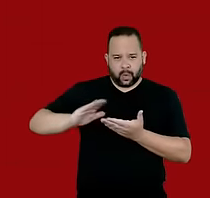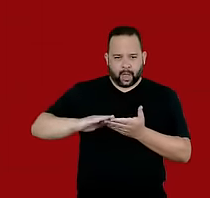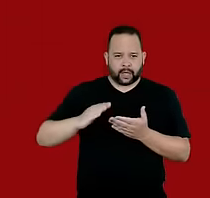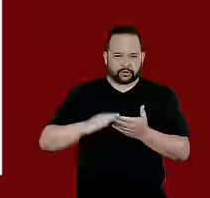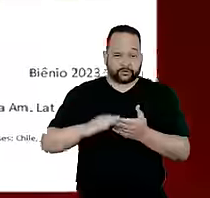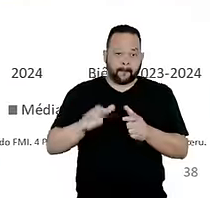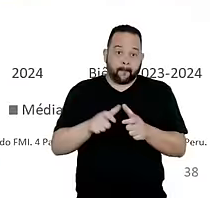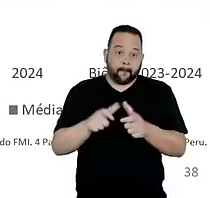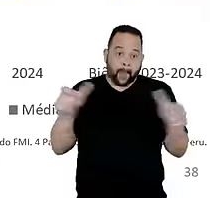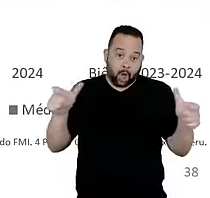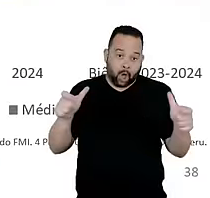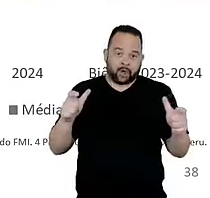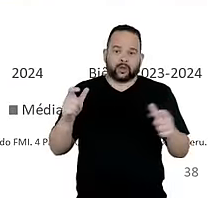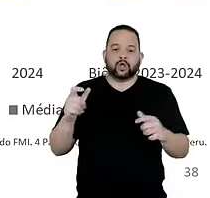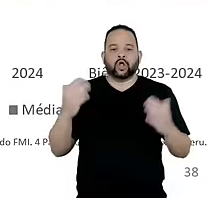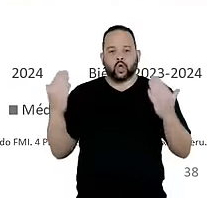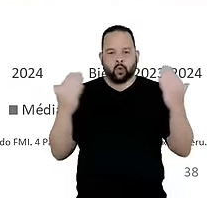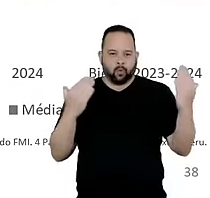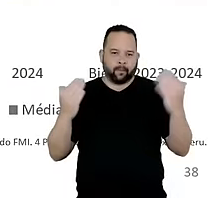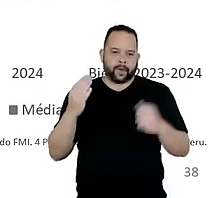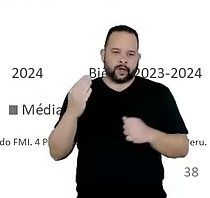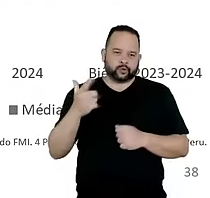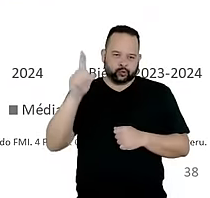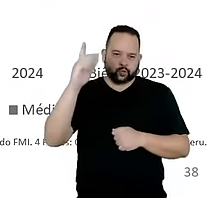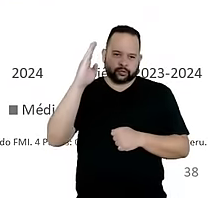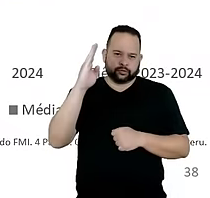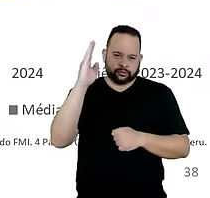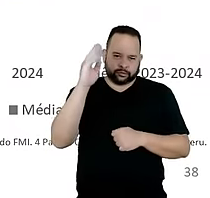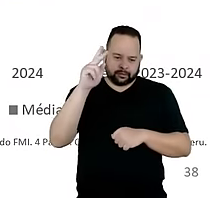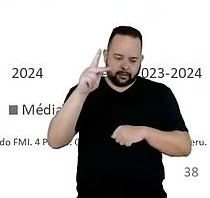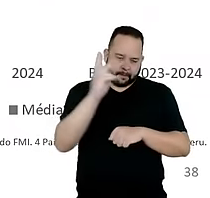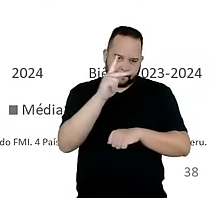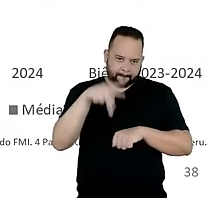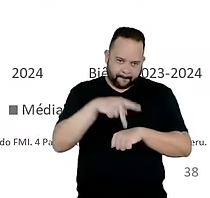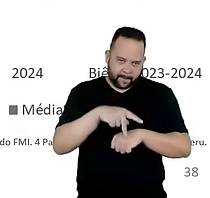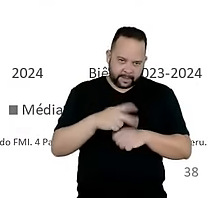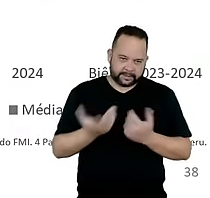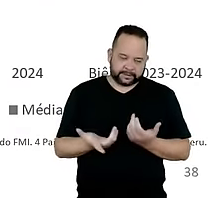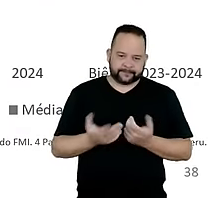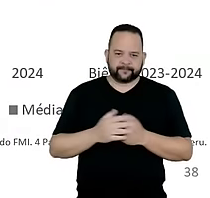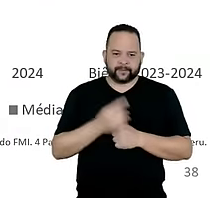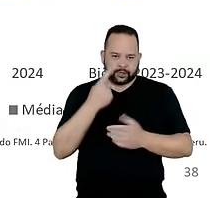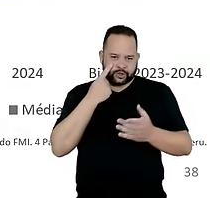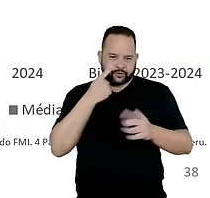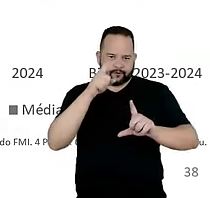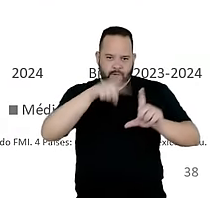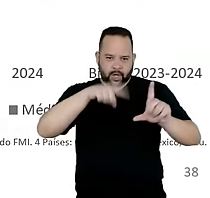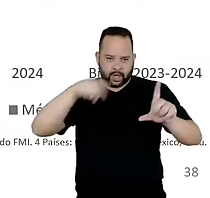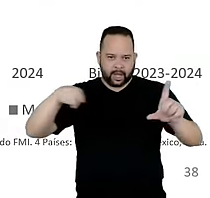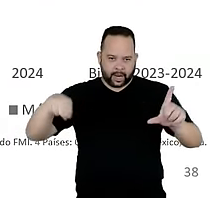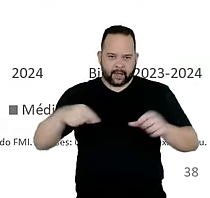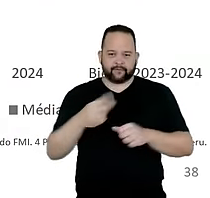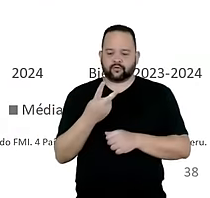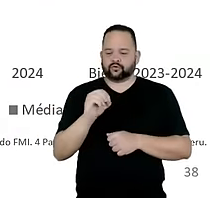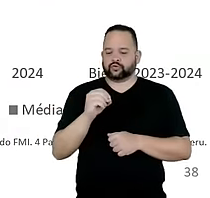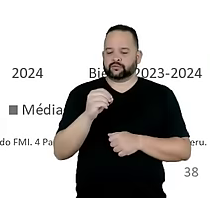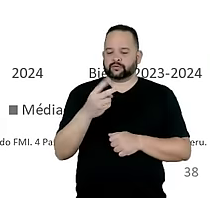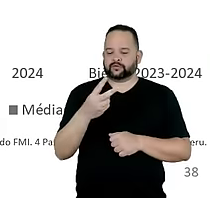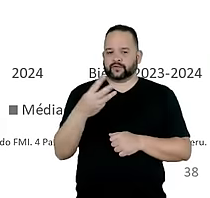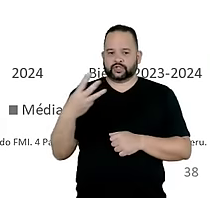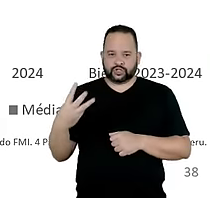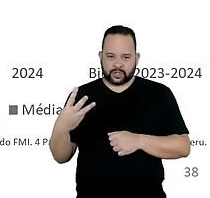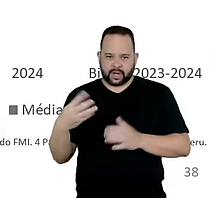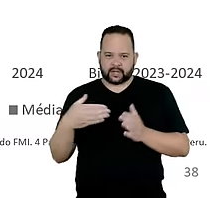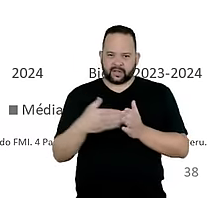eh em termos reais 2023 e a gente a gente pega uma comparação né de 23 a 28 a 23 a